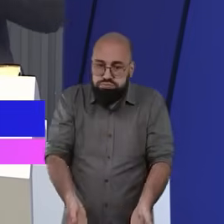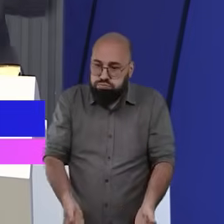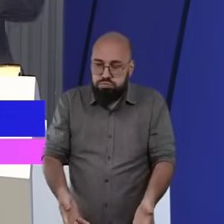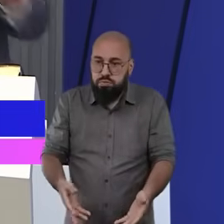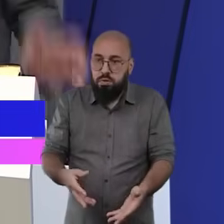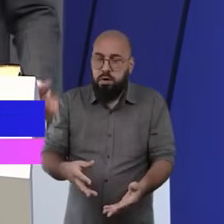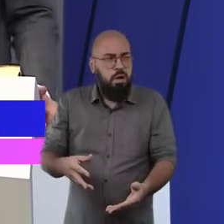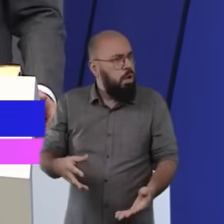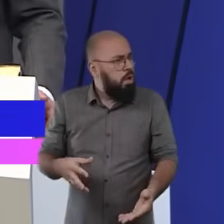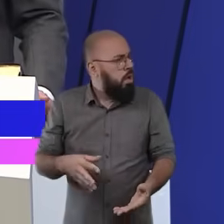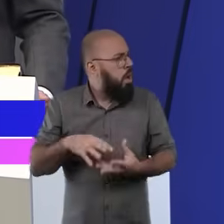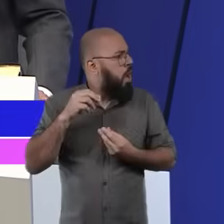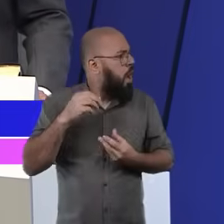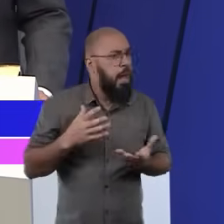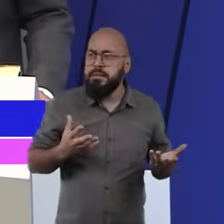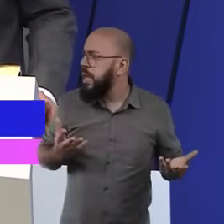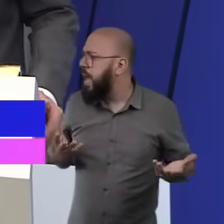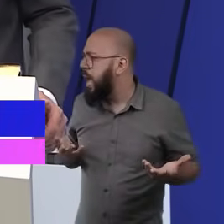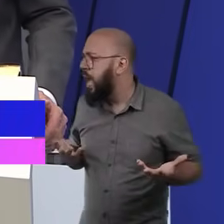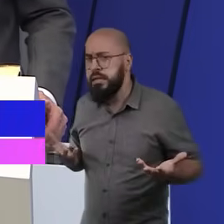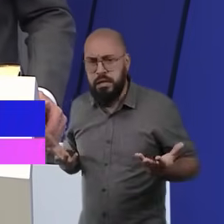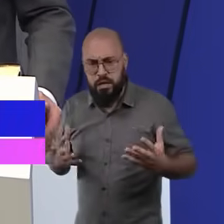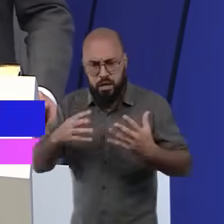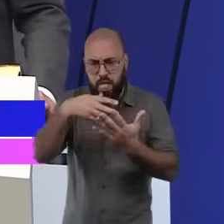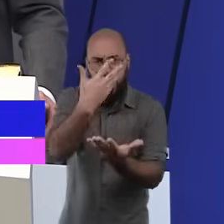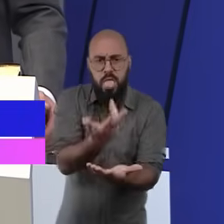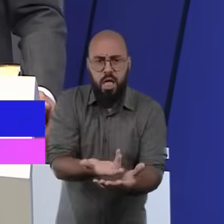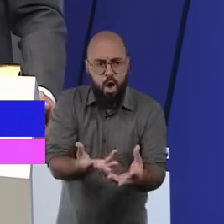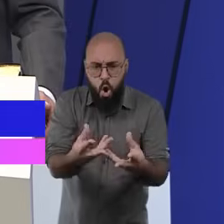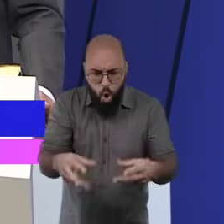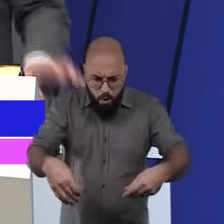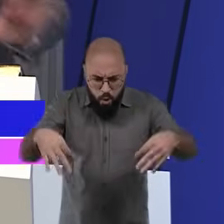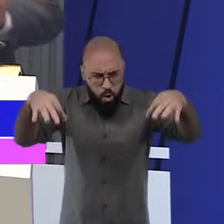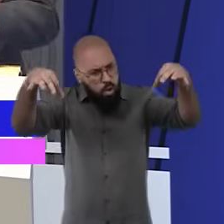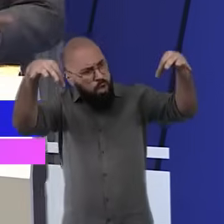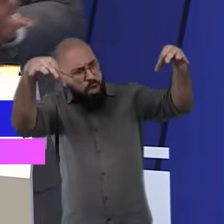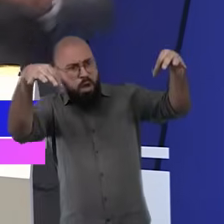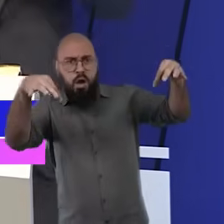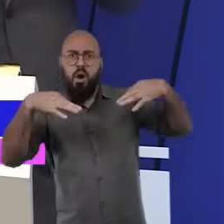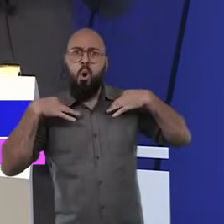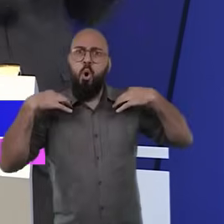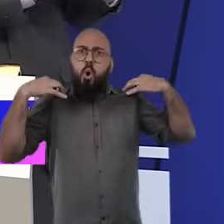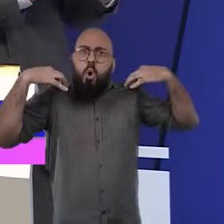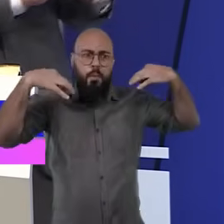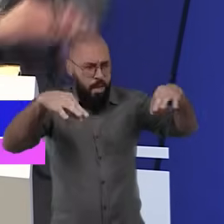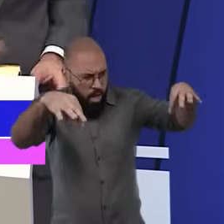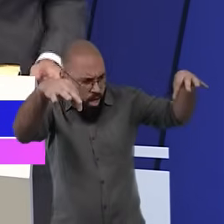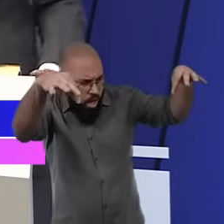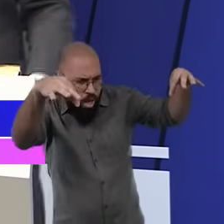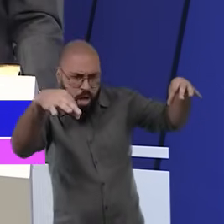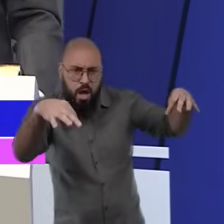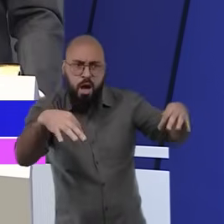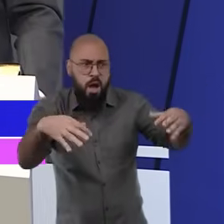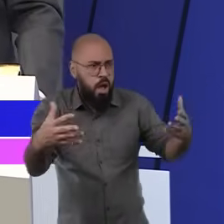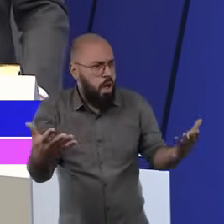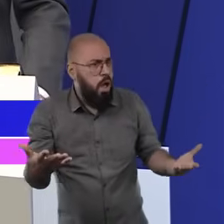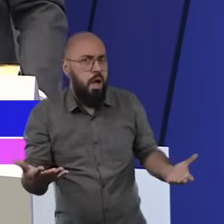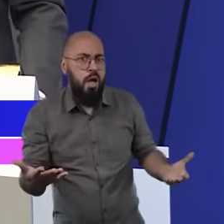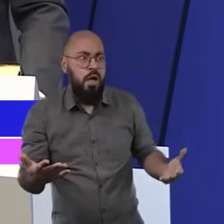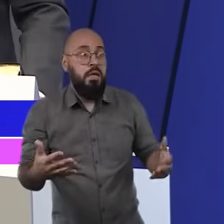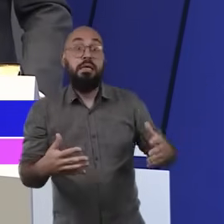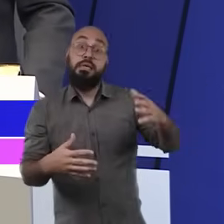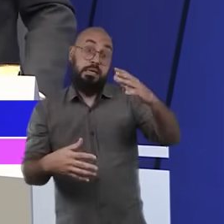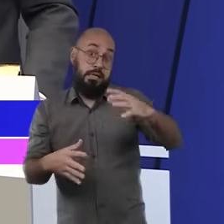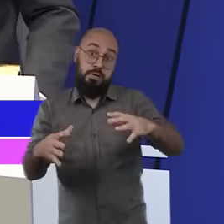salvos, permanecerão para um milênio aqui na terra. Agora, aqueles que são salvos vão para o céu ficar com Jesus. Então,